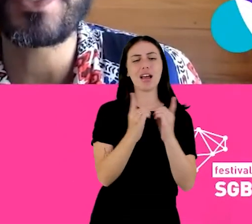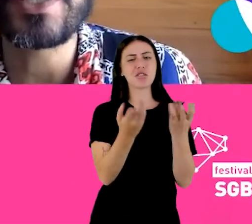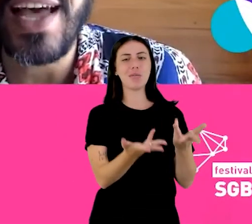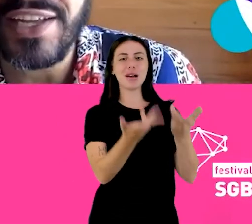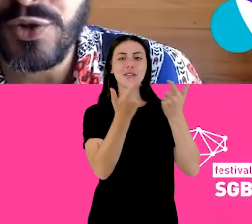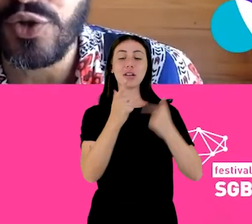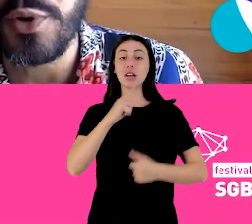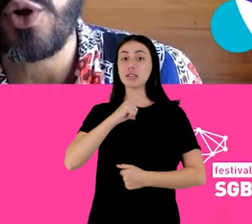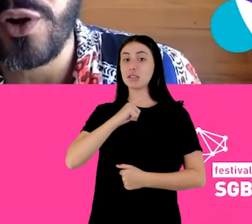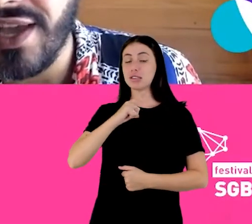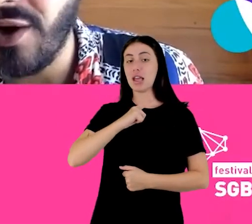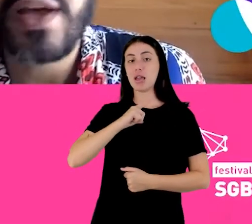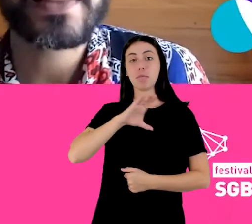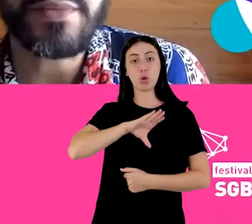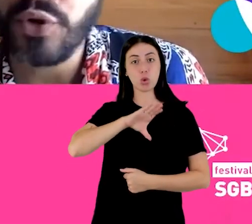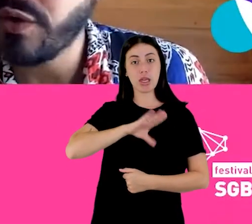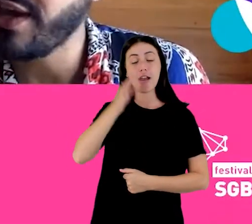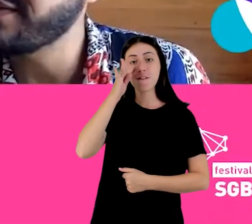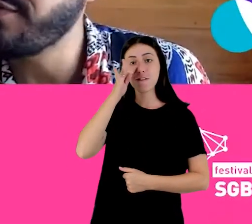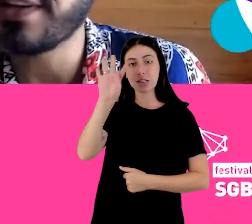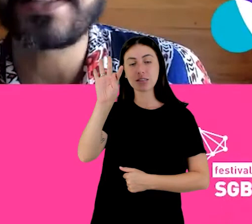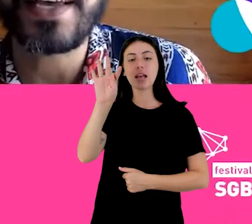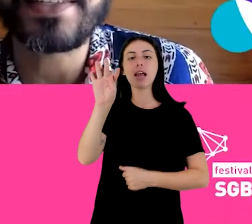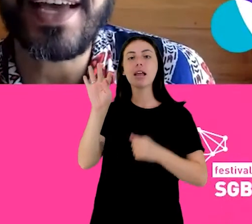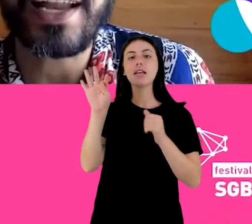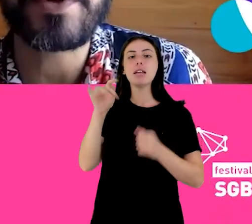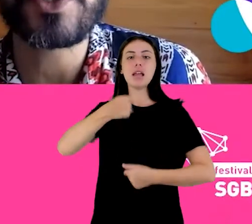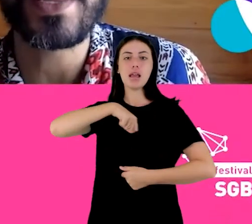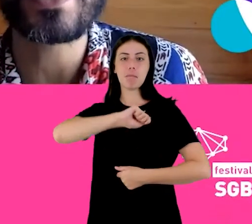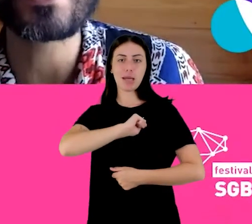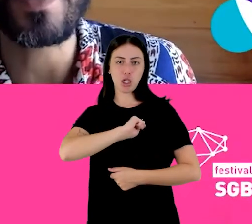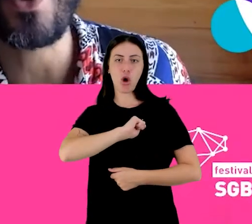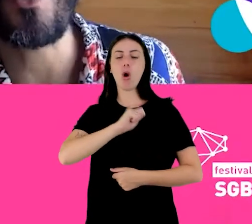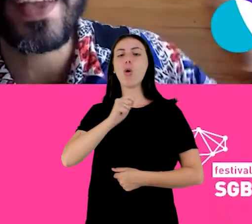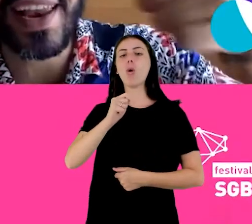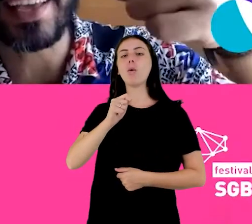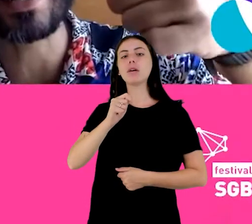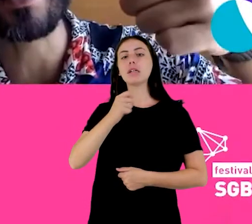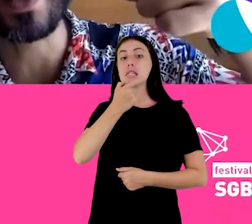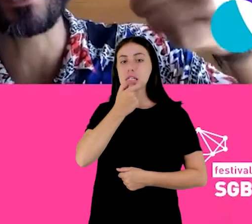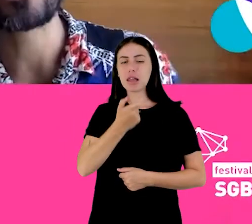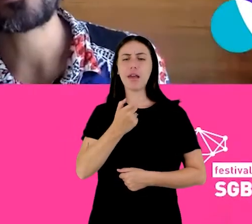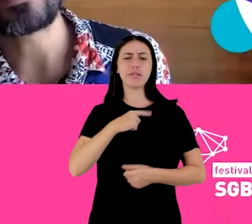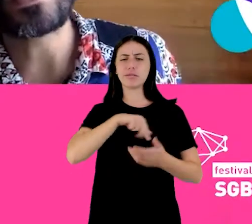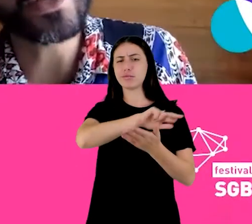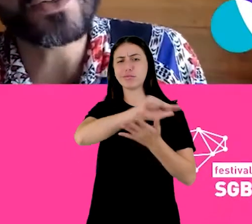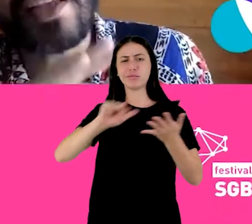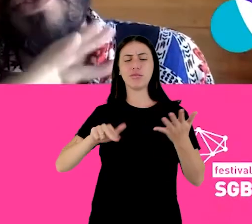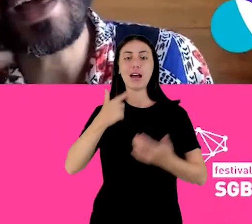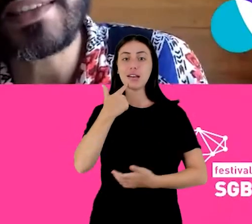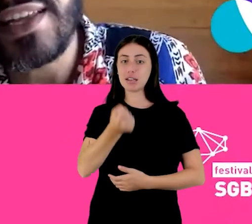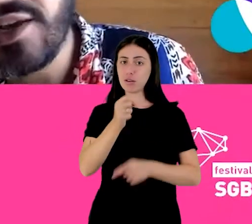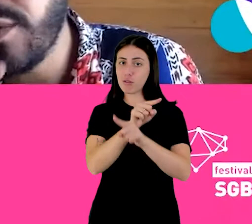ele é super didático, super coloquial, tem em português, em francês, em árabe, em chinês, em espanhol, em inglês, se eu não me engano.